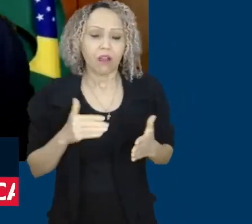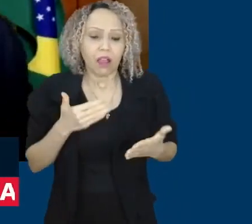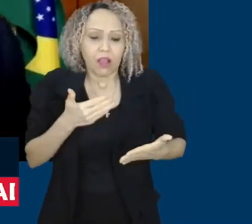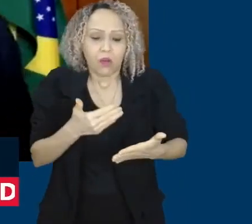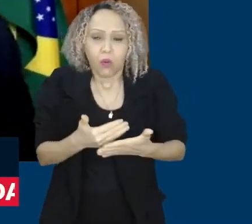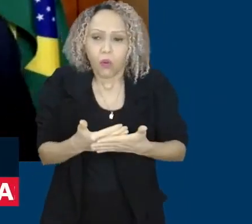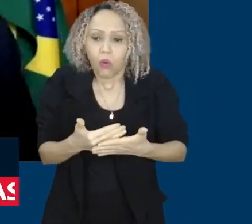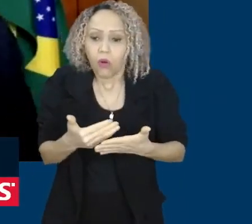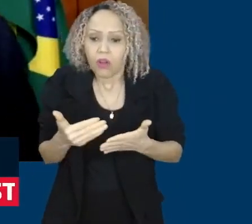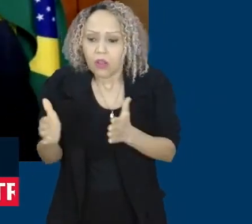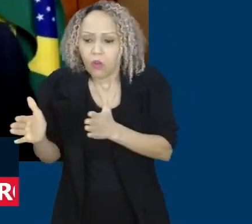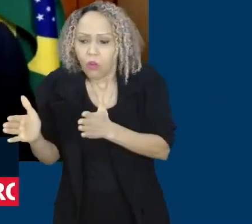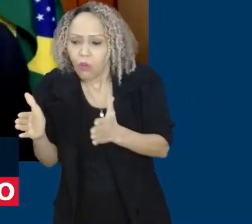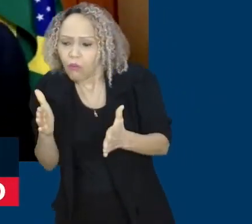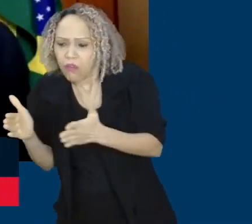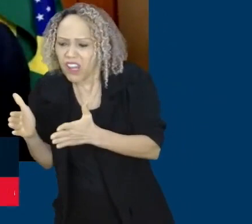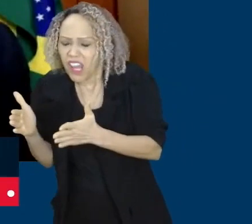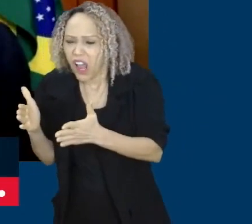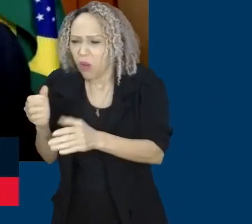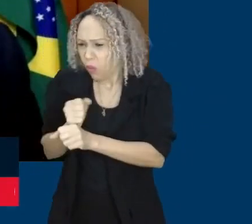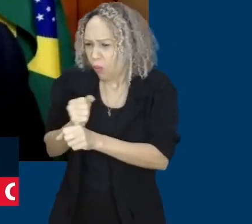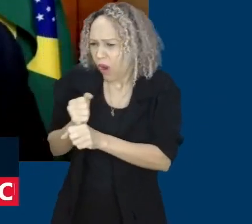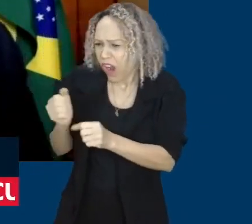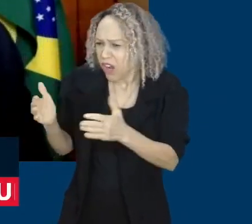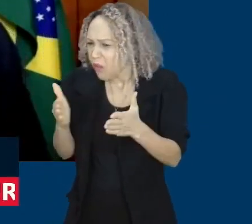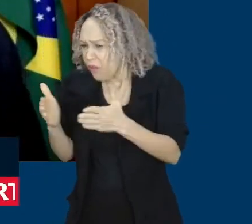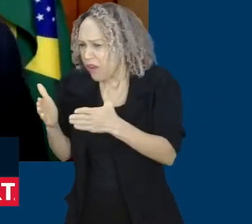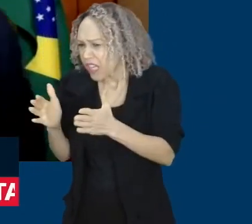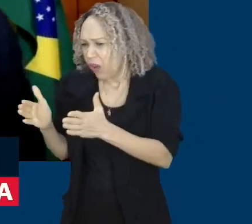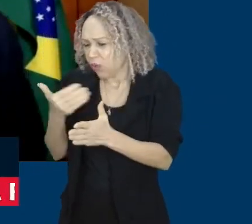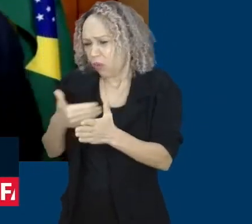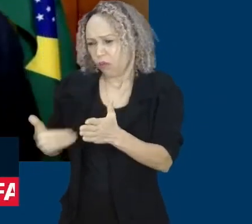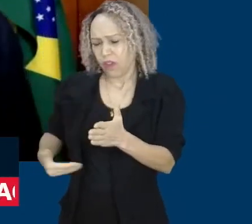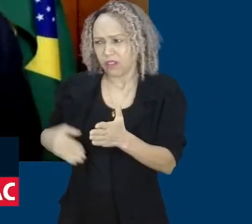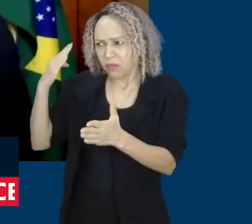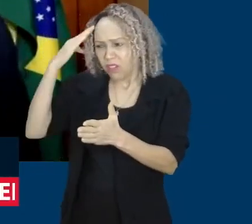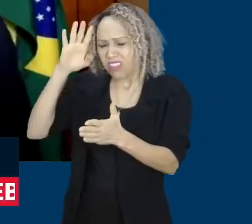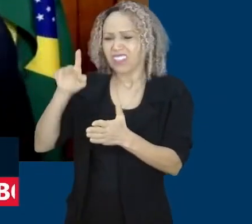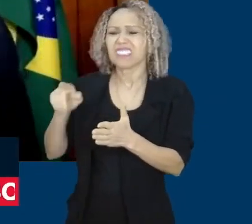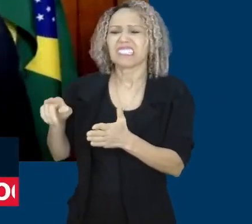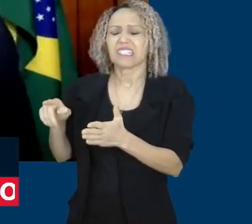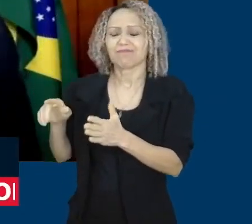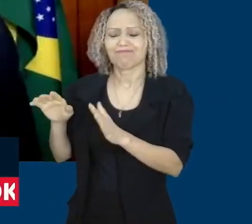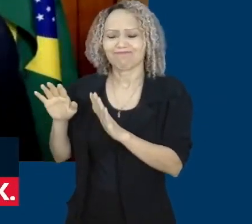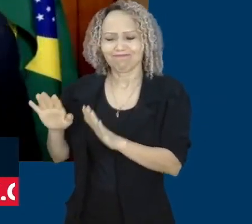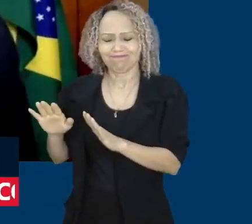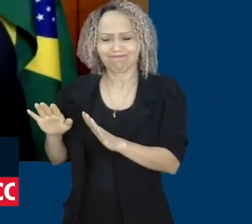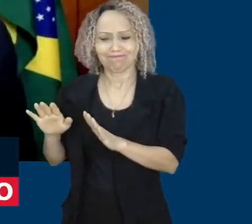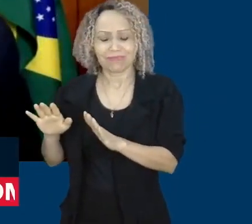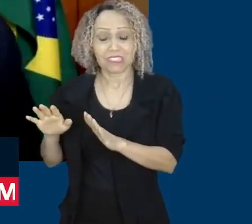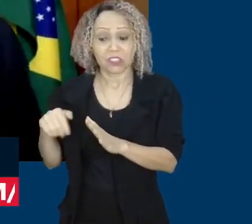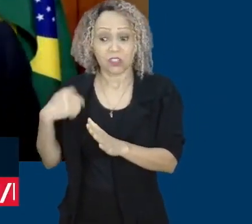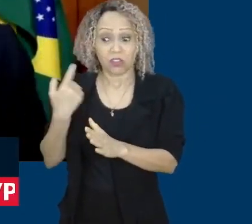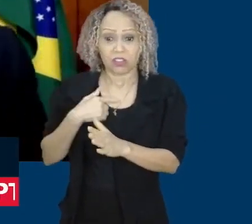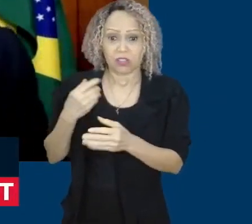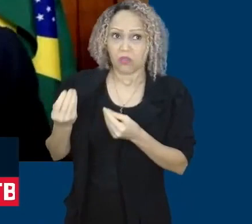dessa legislatura, no final do ano, o orçamento de 2023.